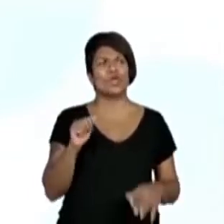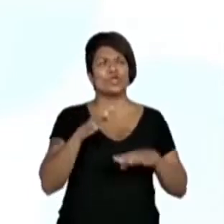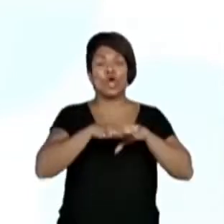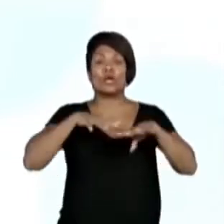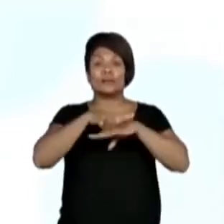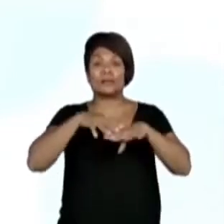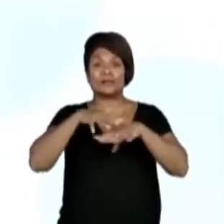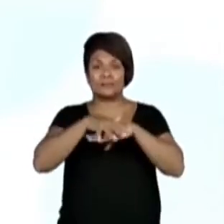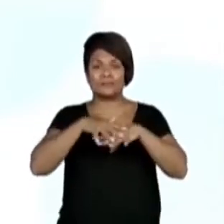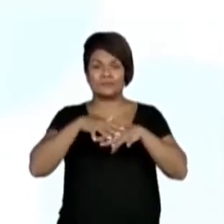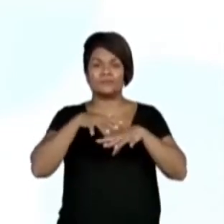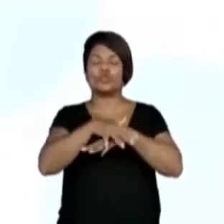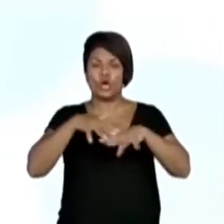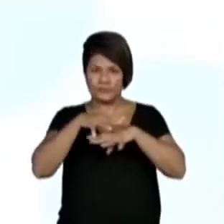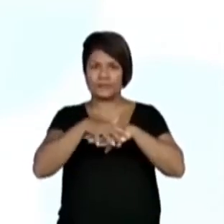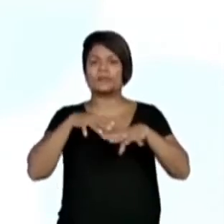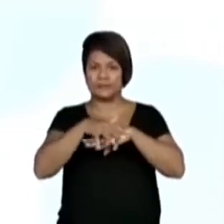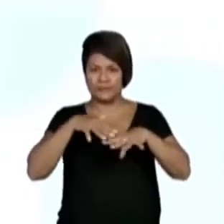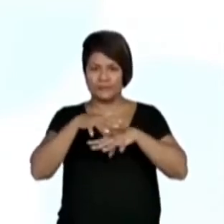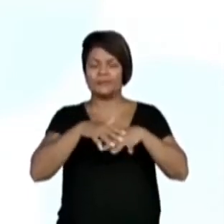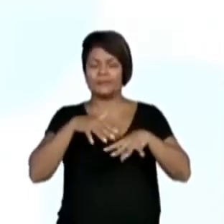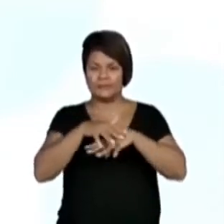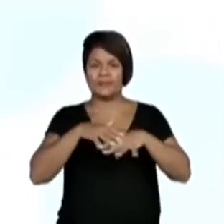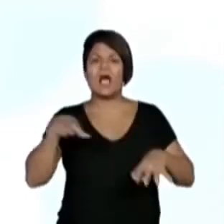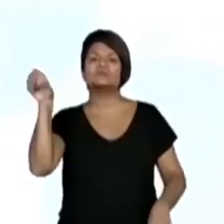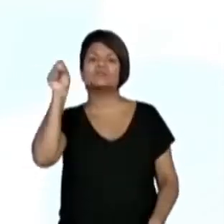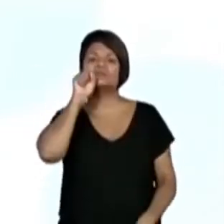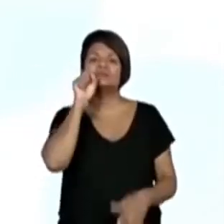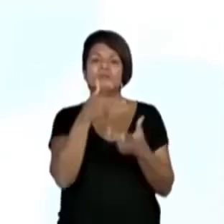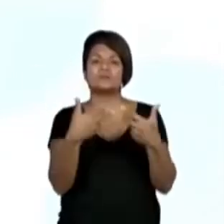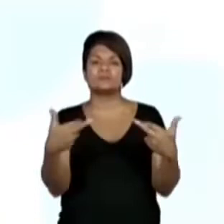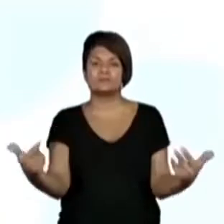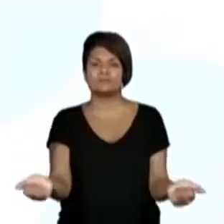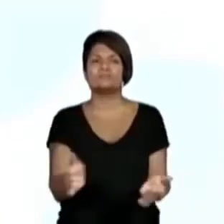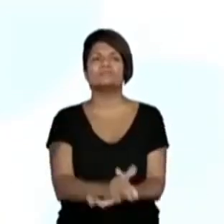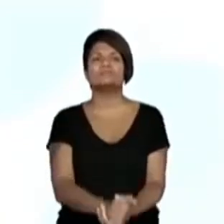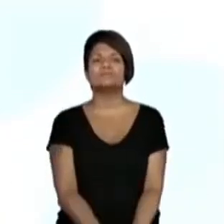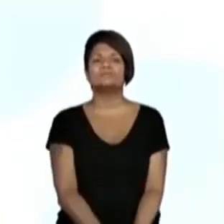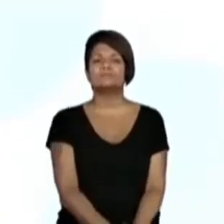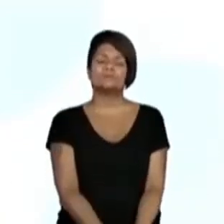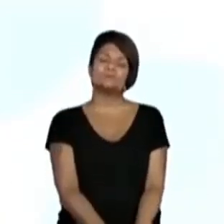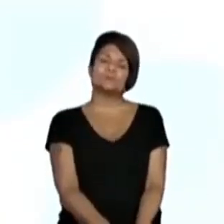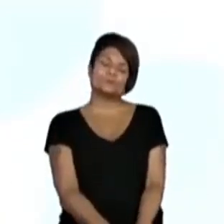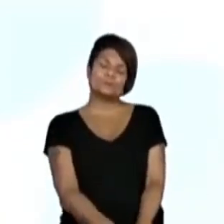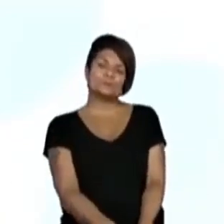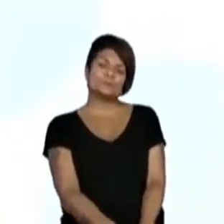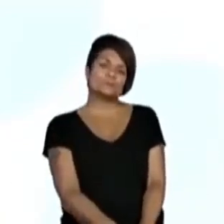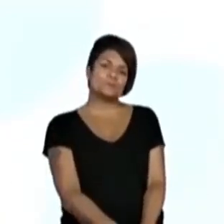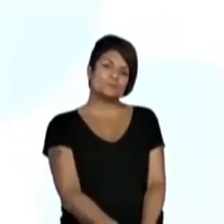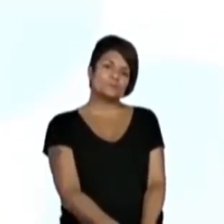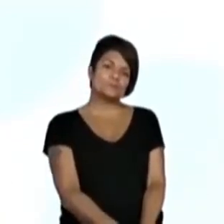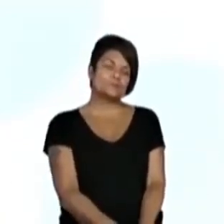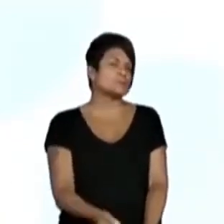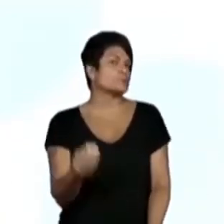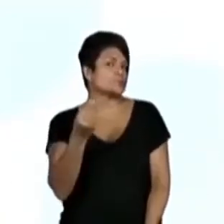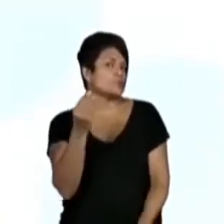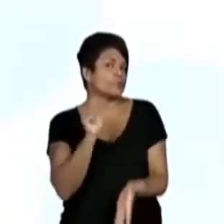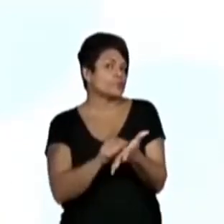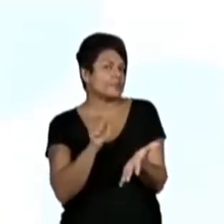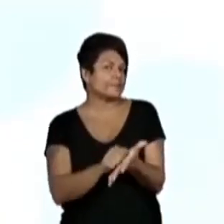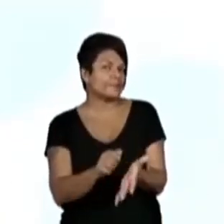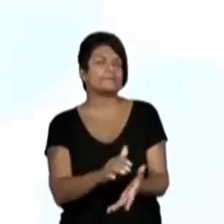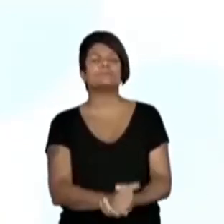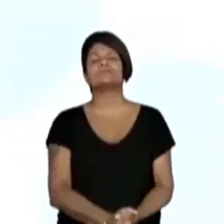escrever, pense em escrever torta de legumes. Vamos lá?